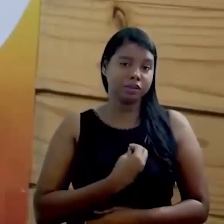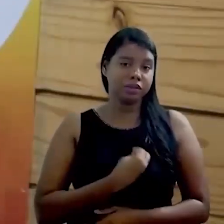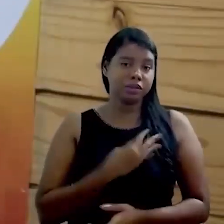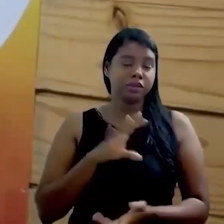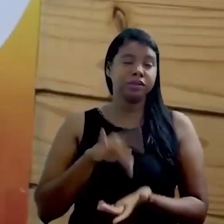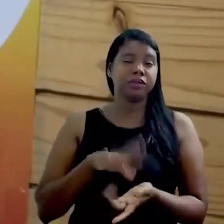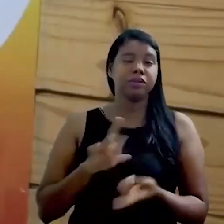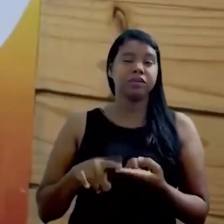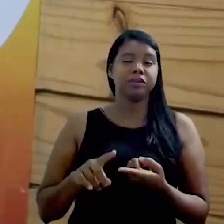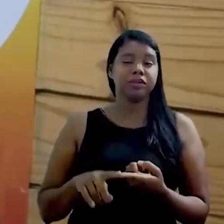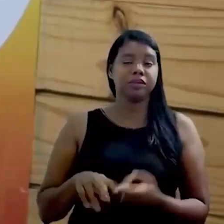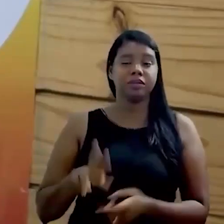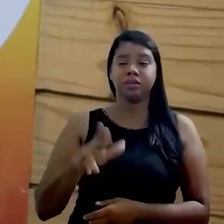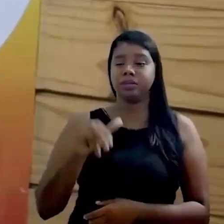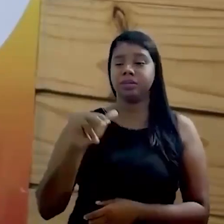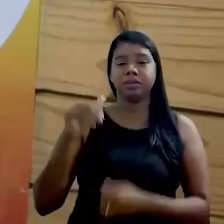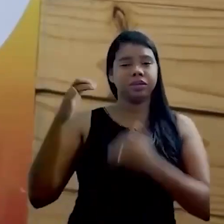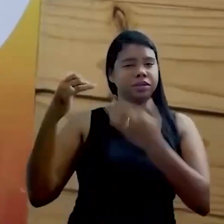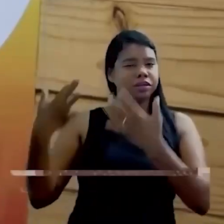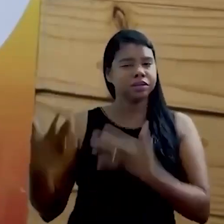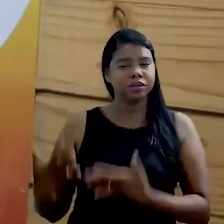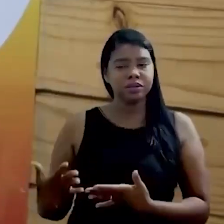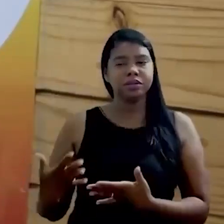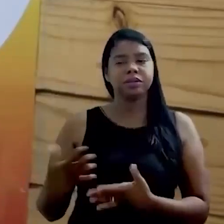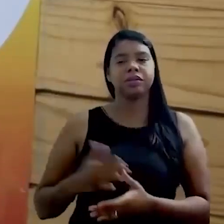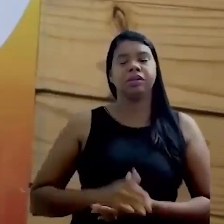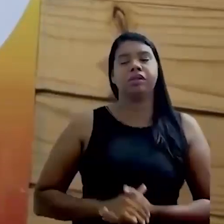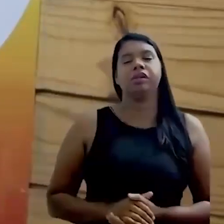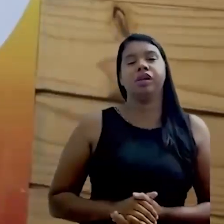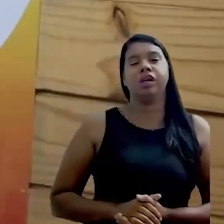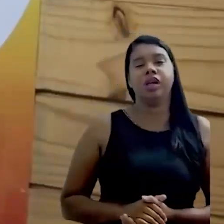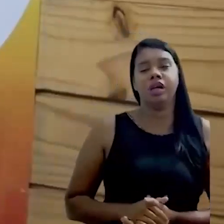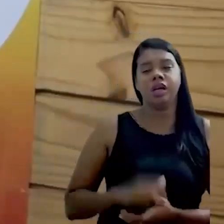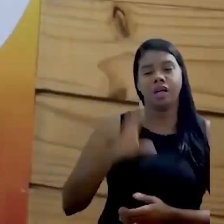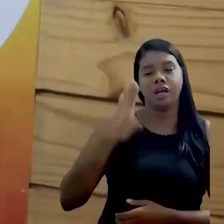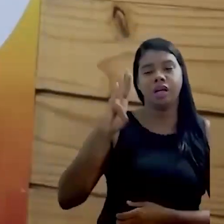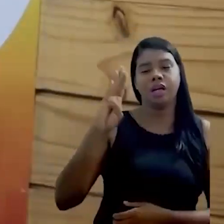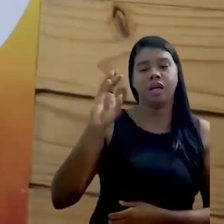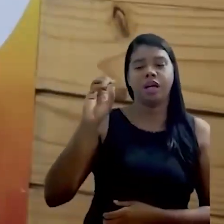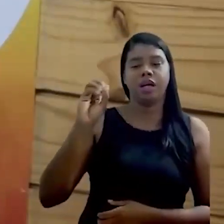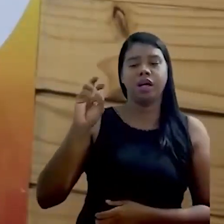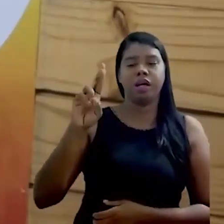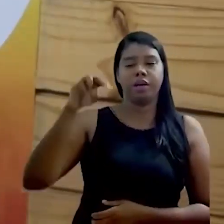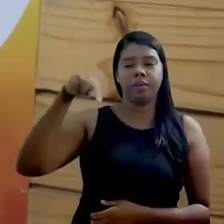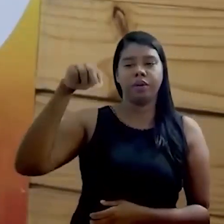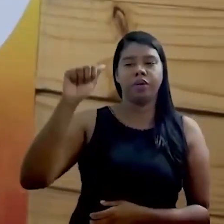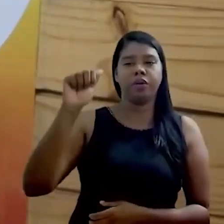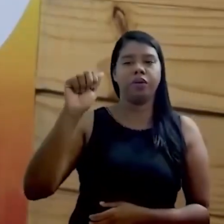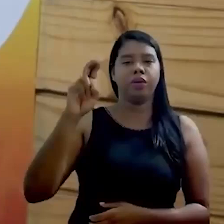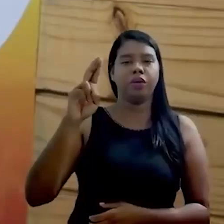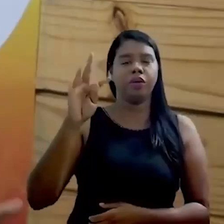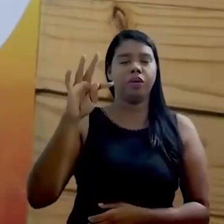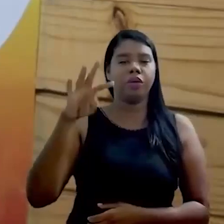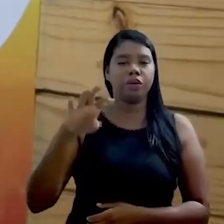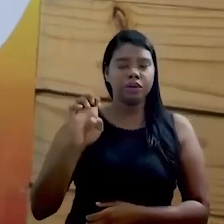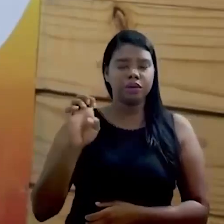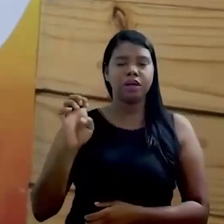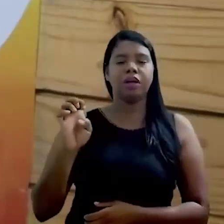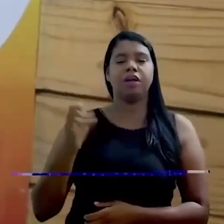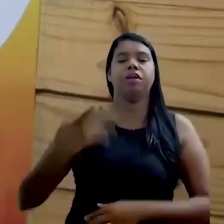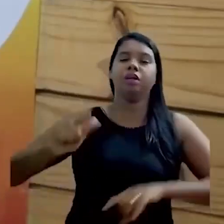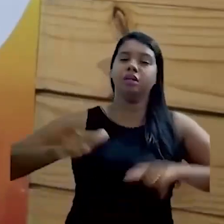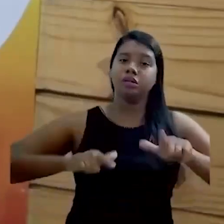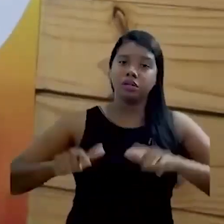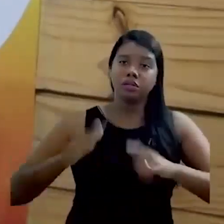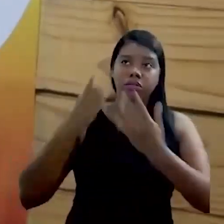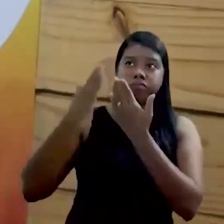esgotamento, né? Sim. Nunca se falou tanto de burnout. Burnout acho que foi a palavra dos últimos anos. A gente